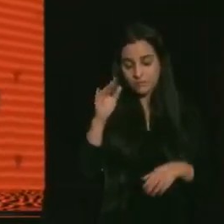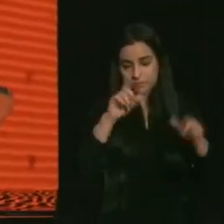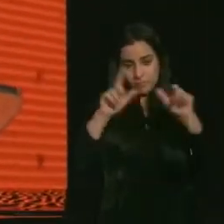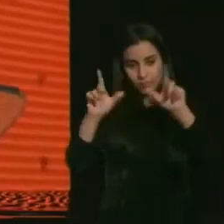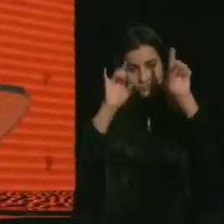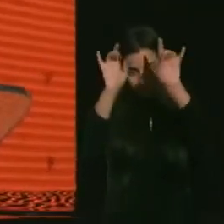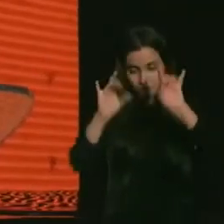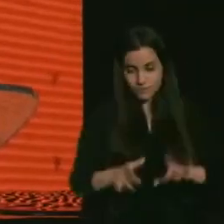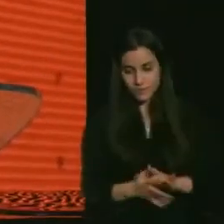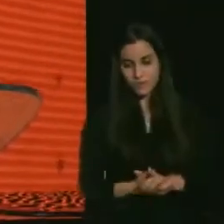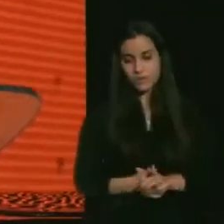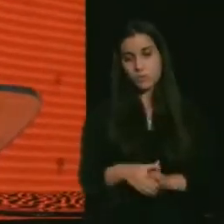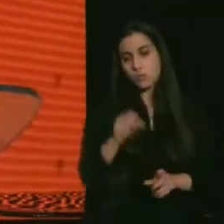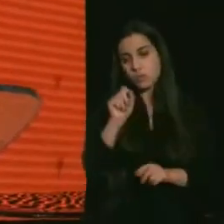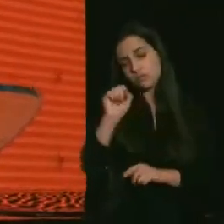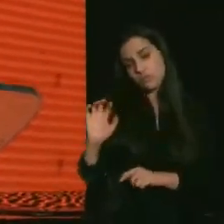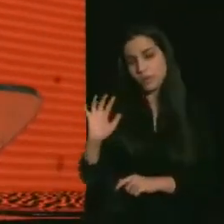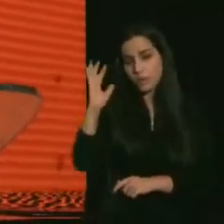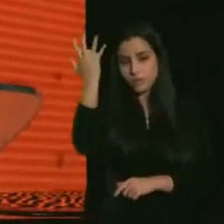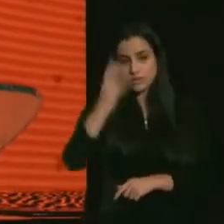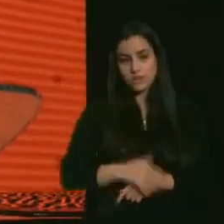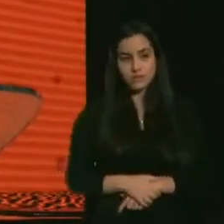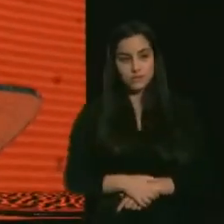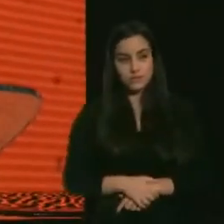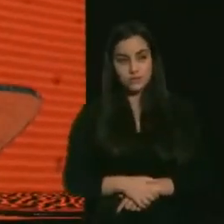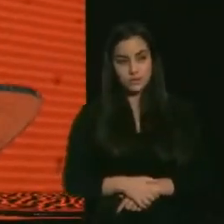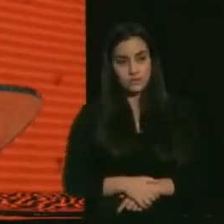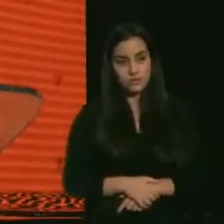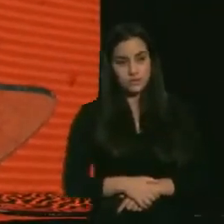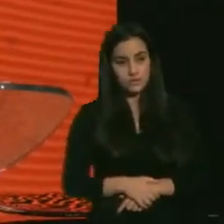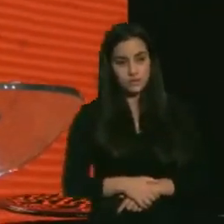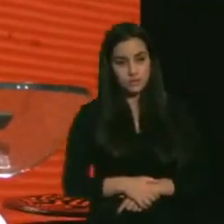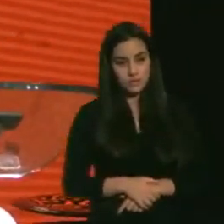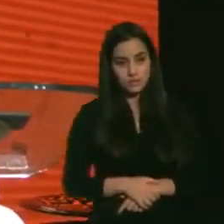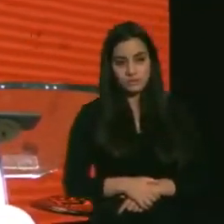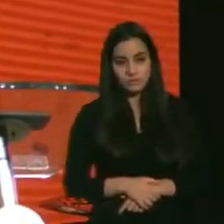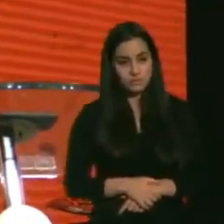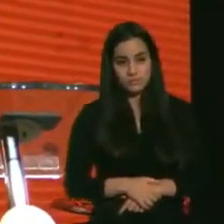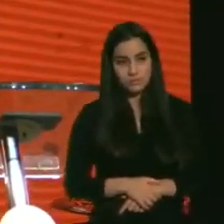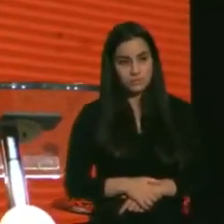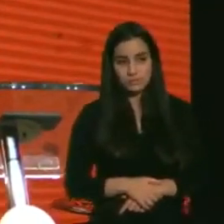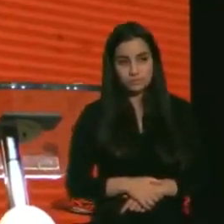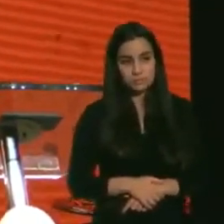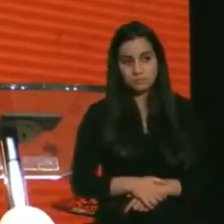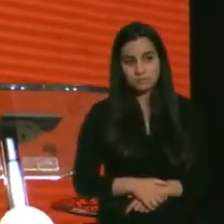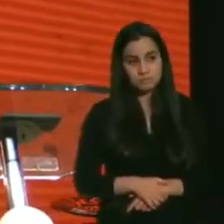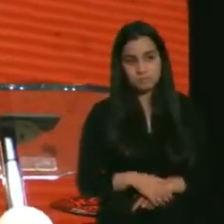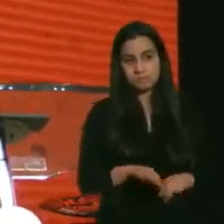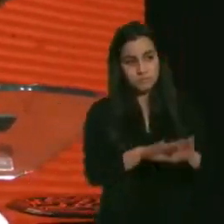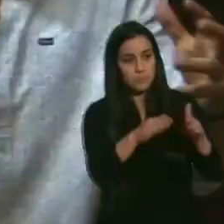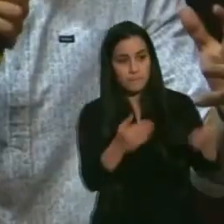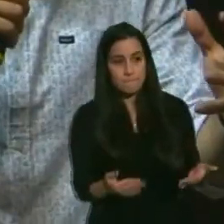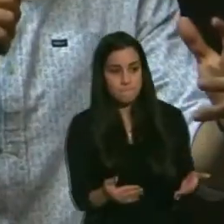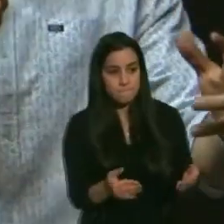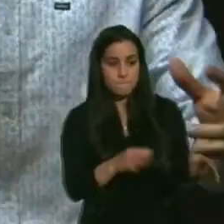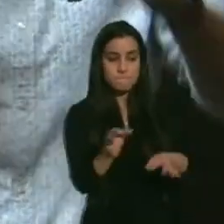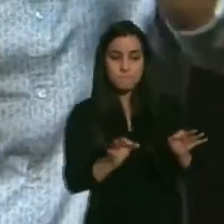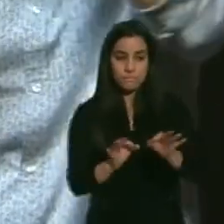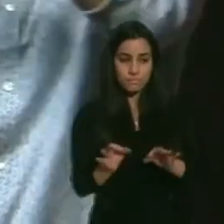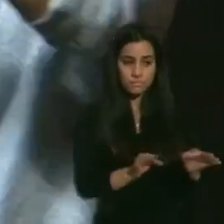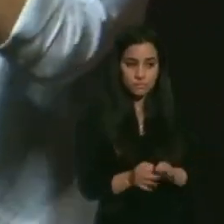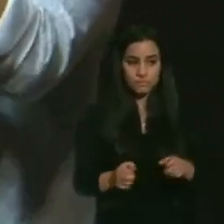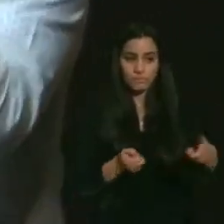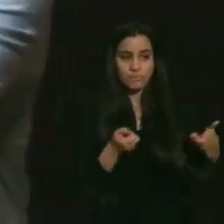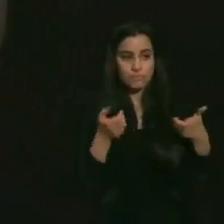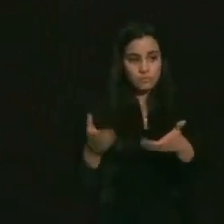vai falar? O que vai acontecer? Não, não! Existe um banquete preparado para você! Saia de casa! Porque